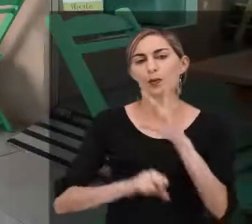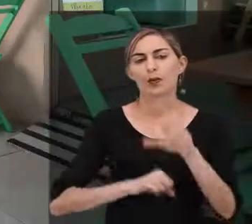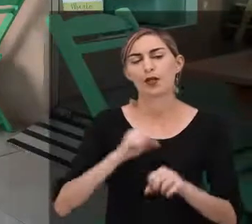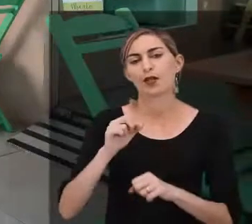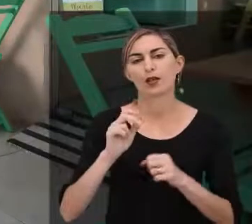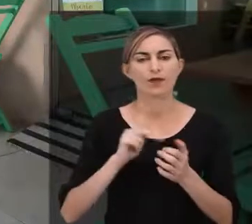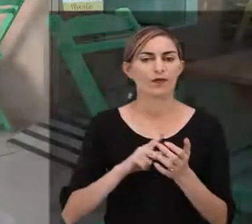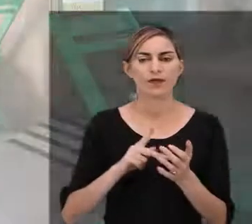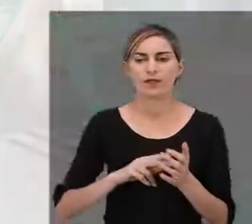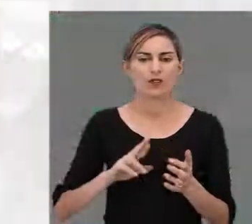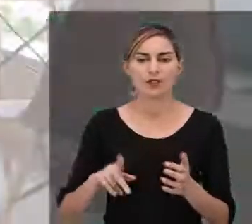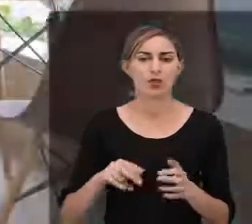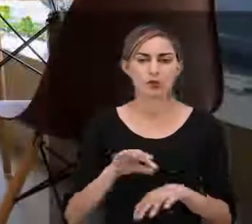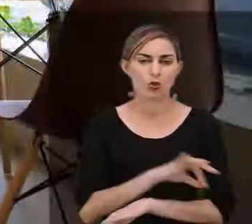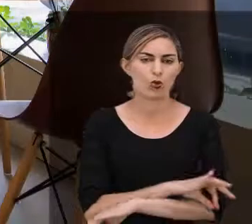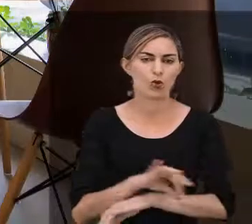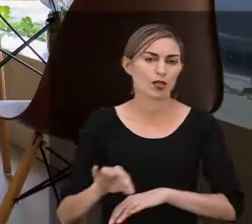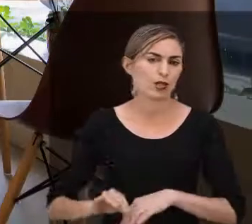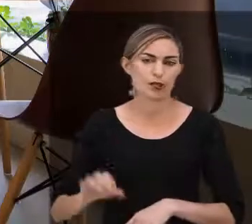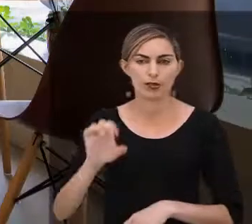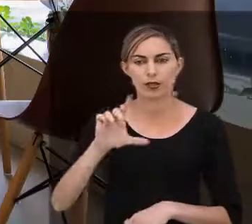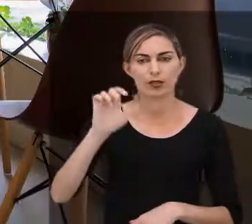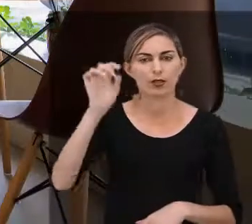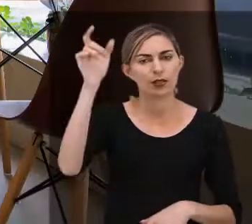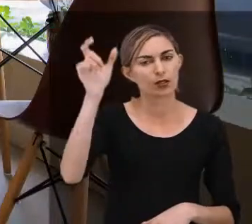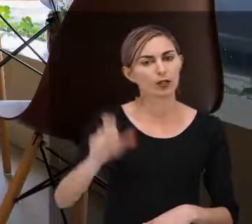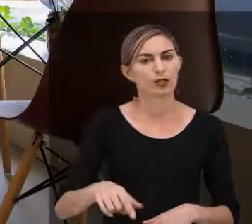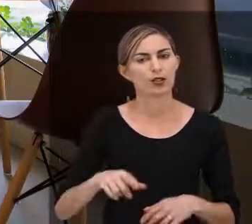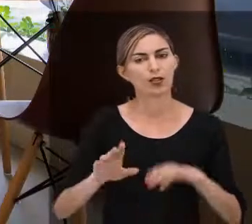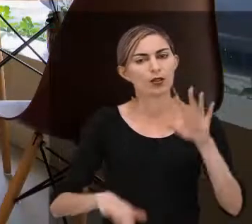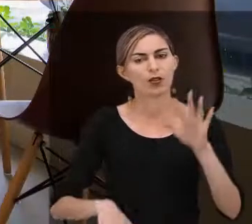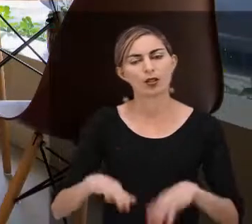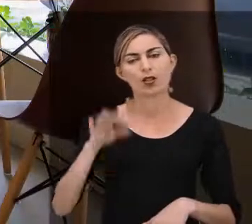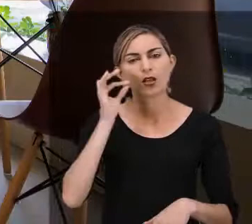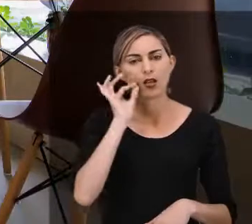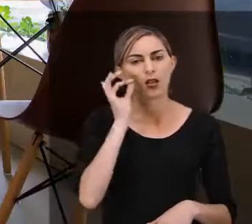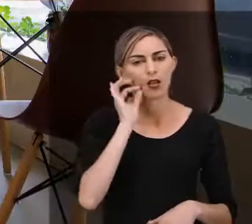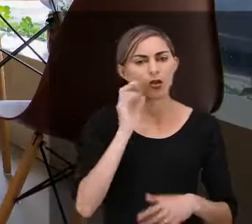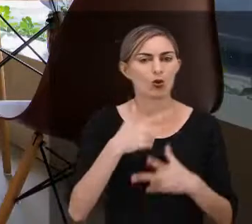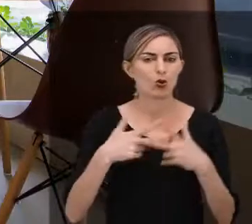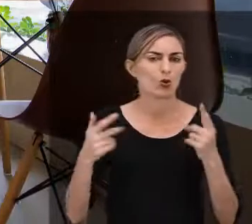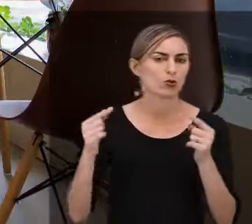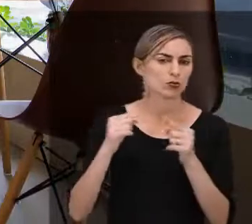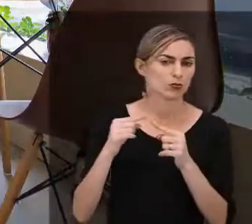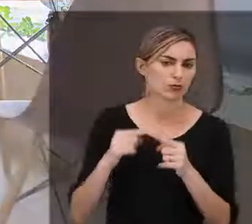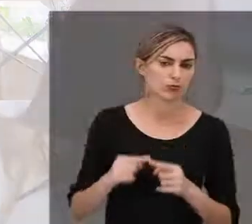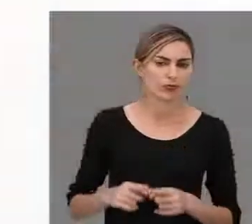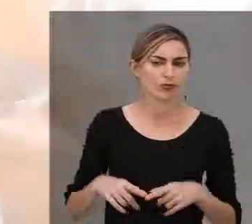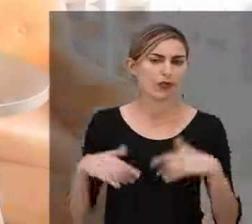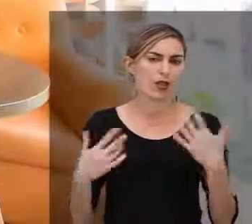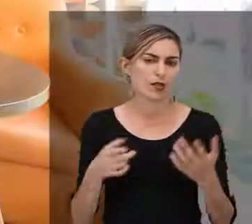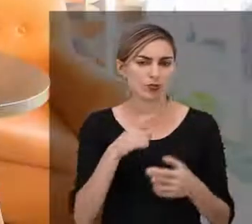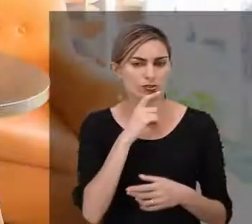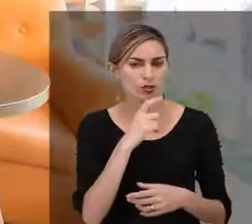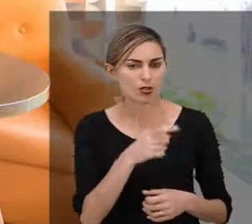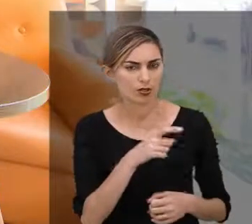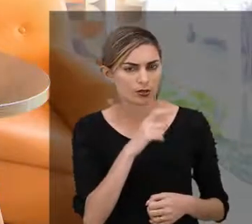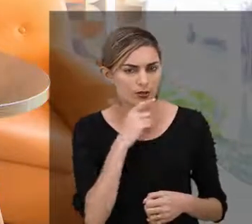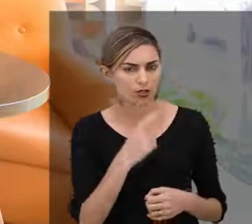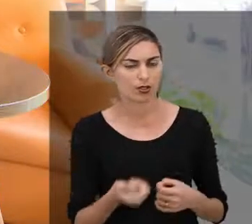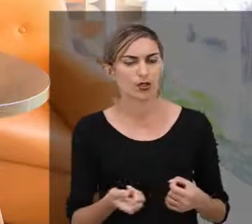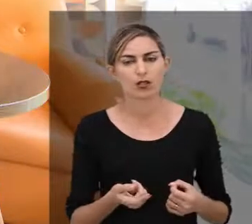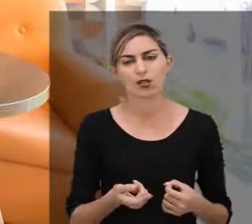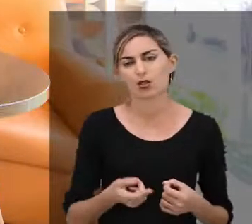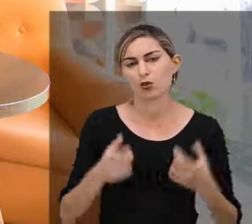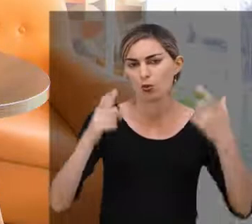verdade não é o arquiteto, é o cliente, aí de repente, como era uma cafeteria, tinha coisas em comuns, a geladeira, o